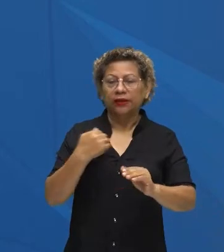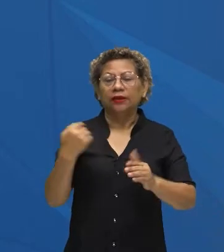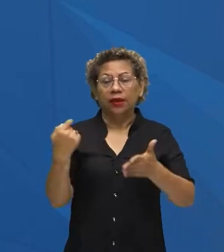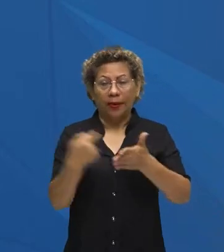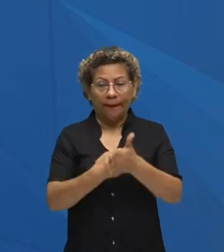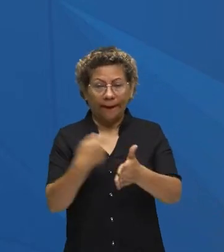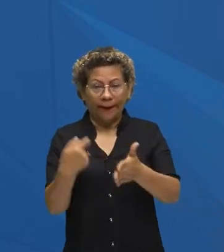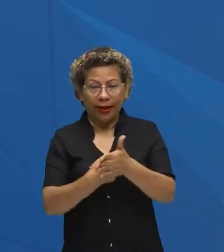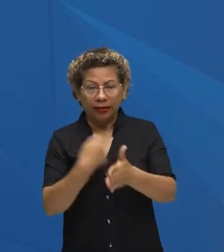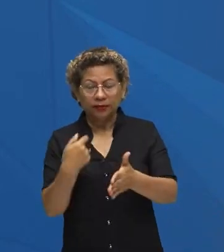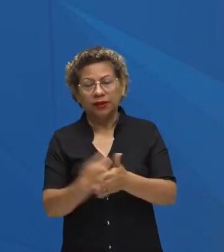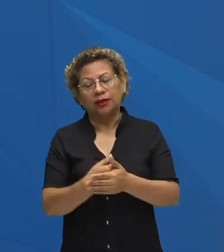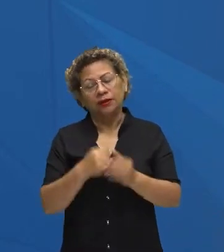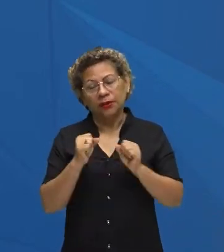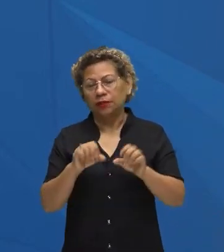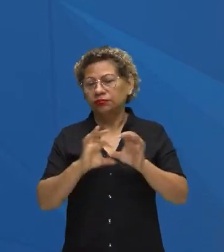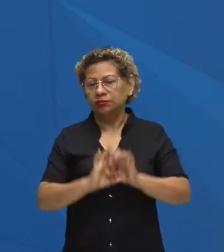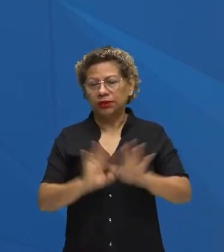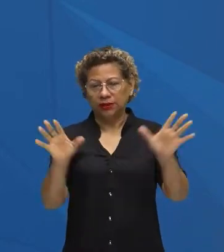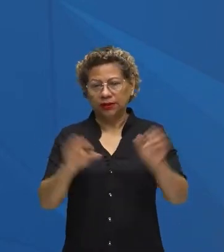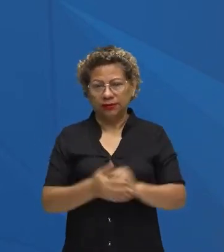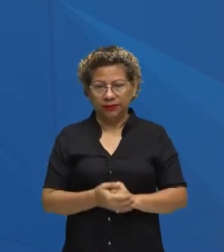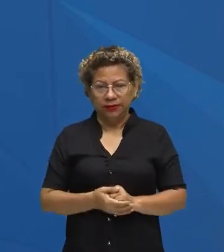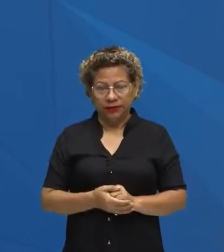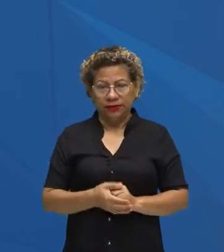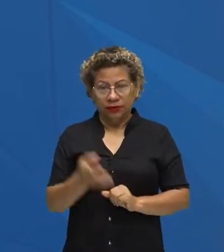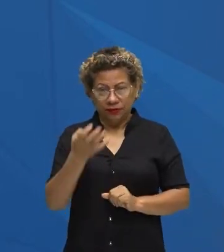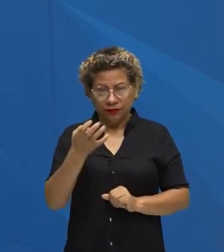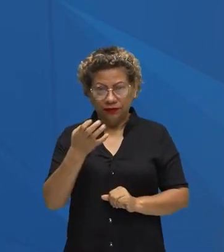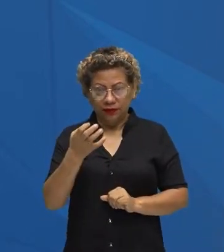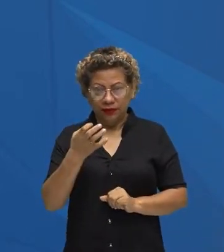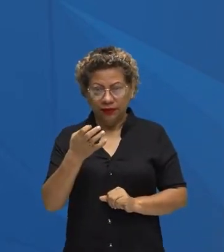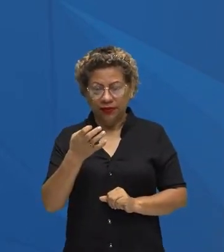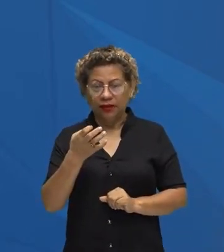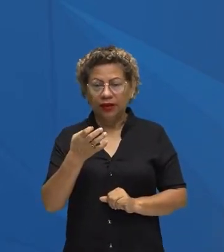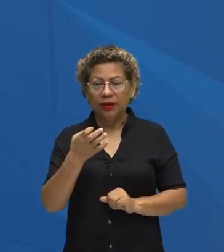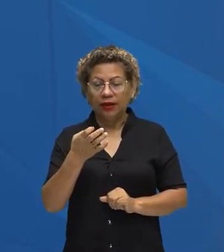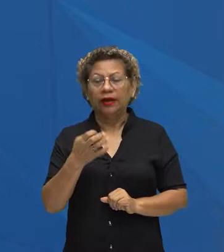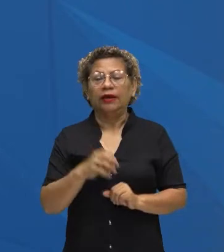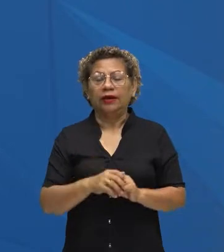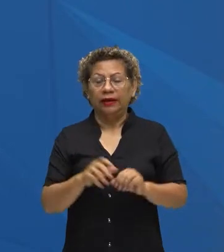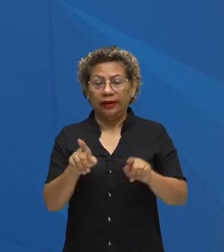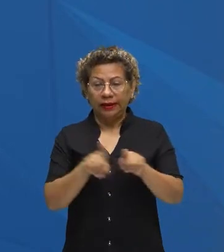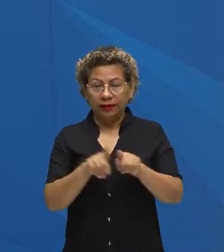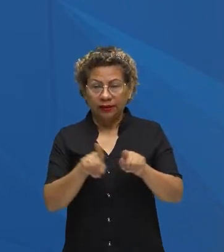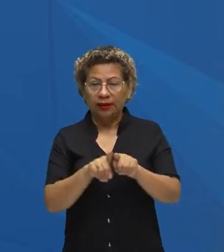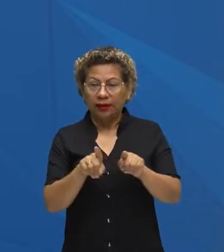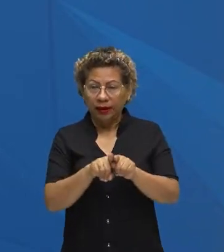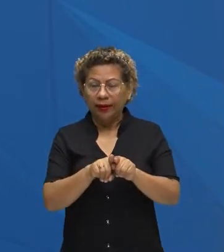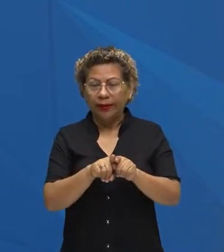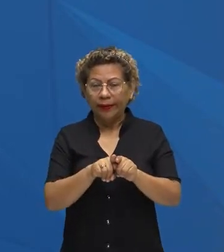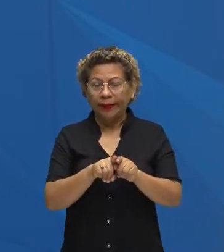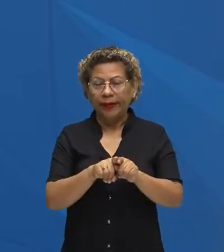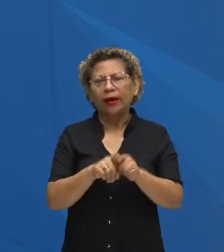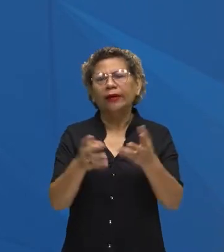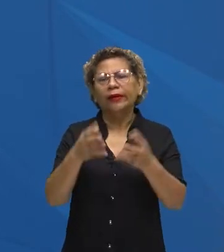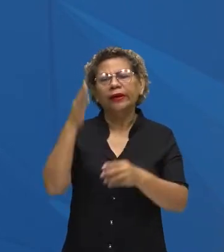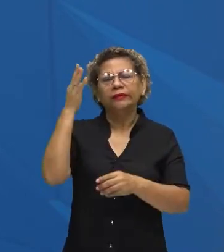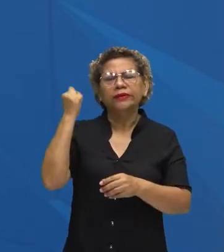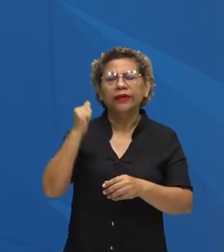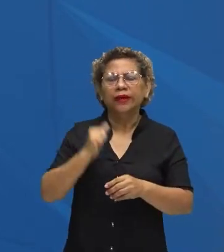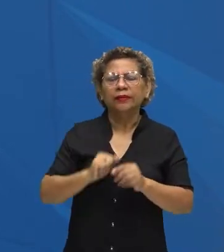tem quiz e olha só, para participar do quiz, todo mundo que estiver acessando pelo aplicativo Aula em Casa